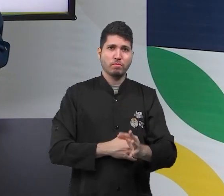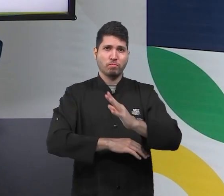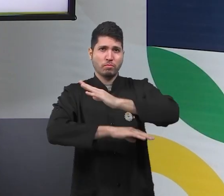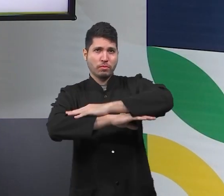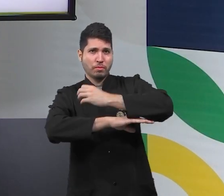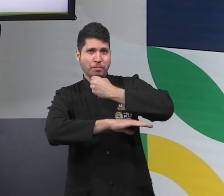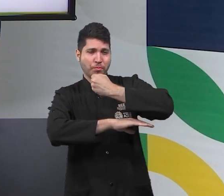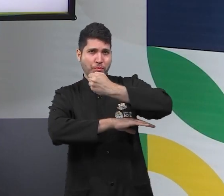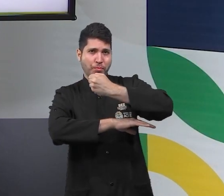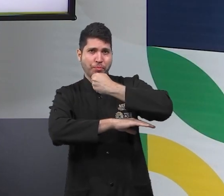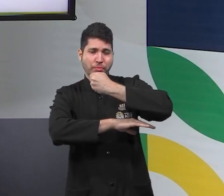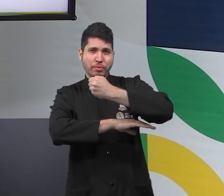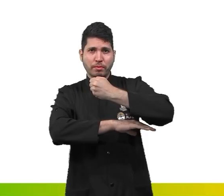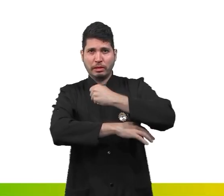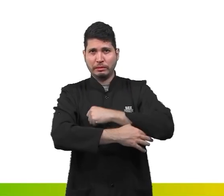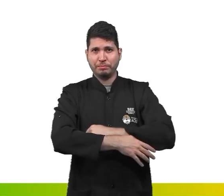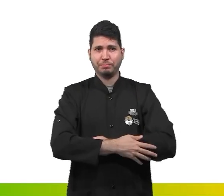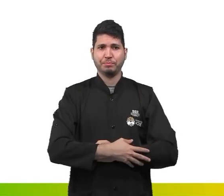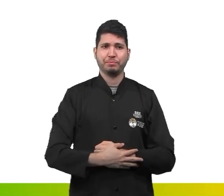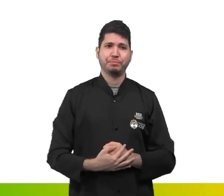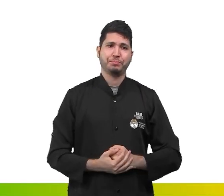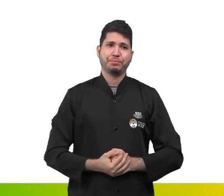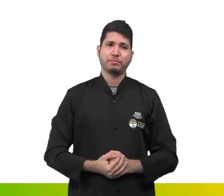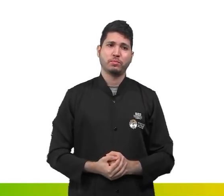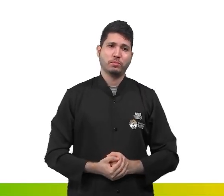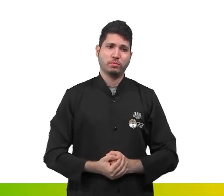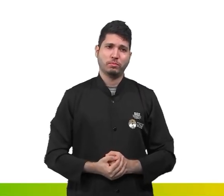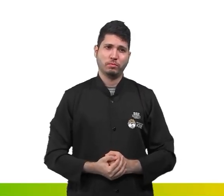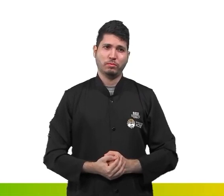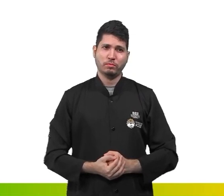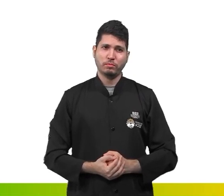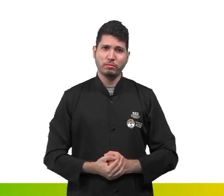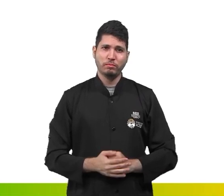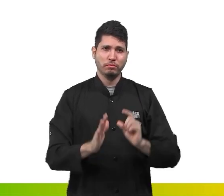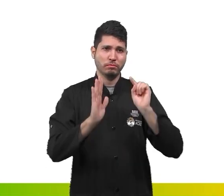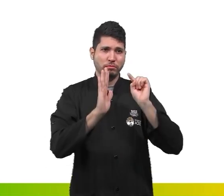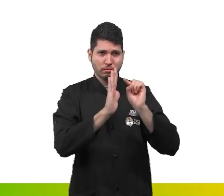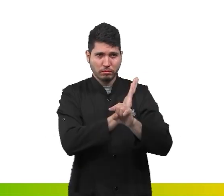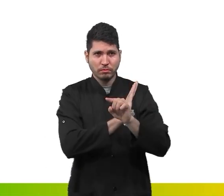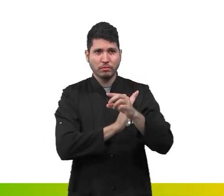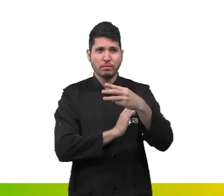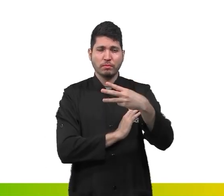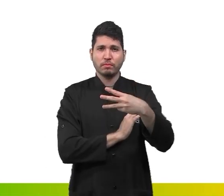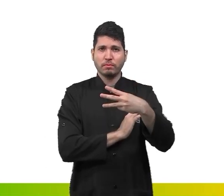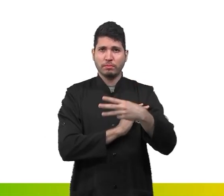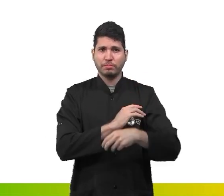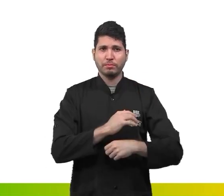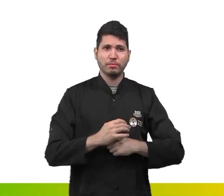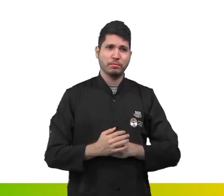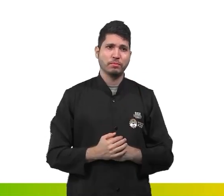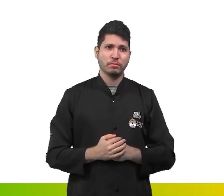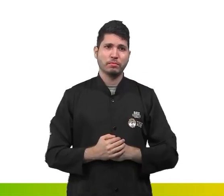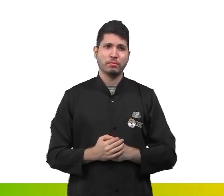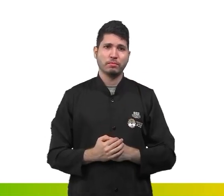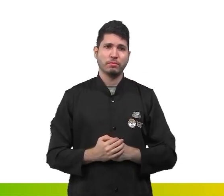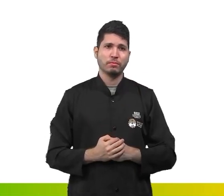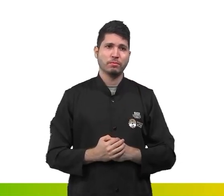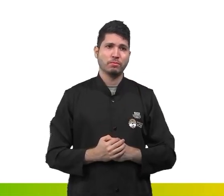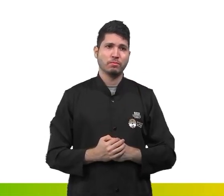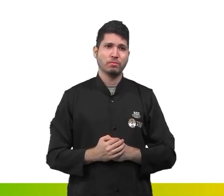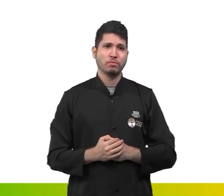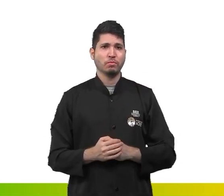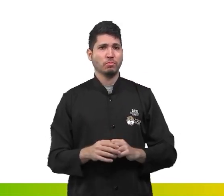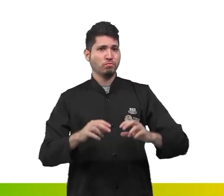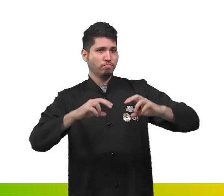Vamos continuar. Questão de número 3. Um intercâmbio de ideias ou